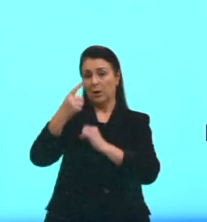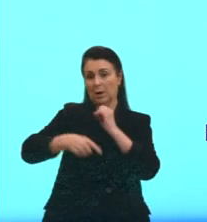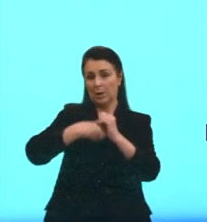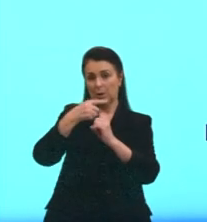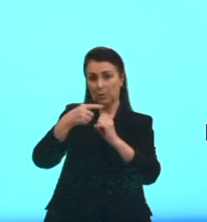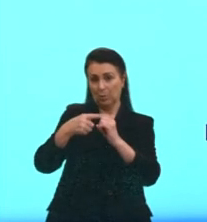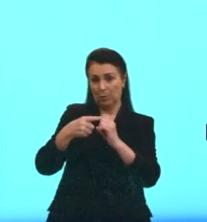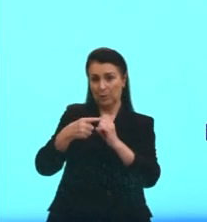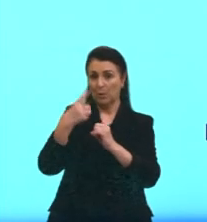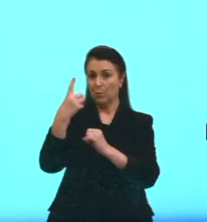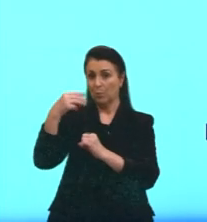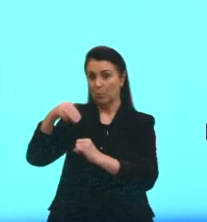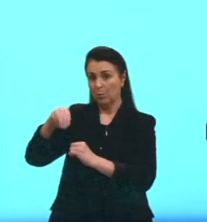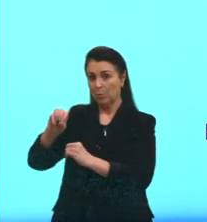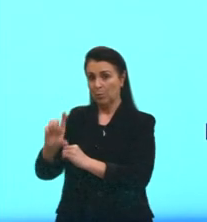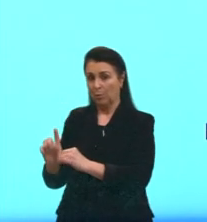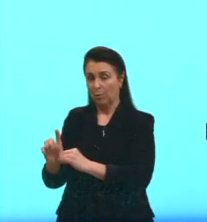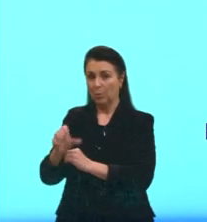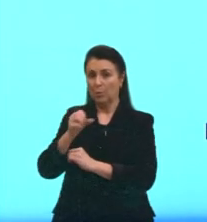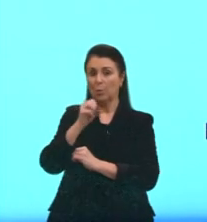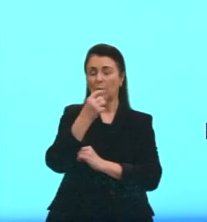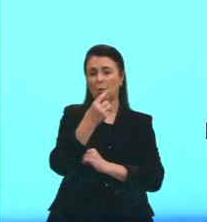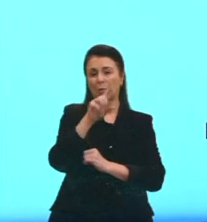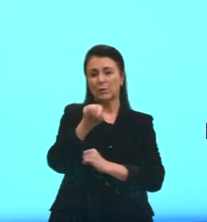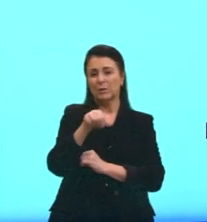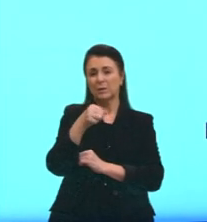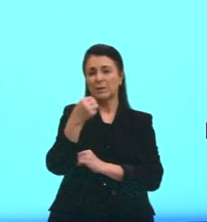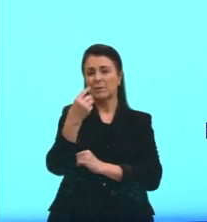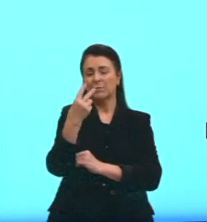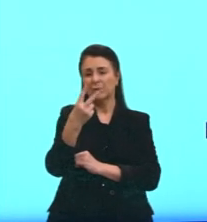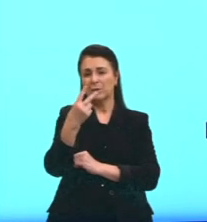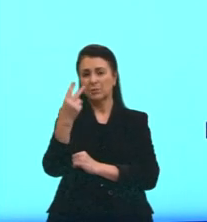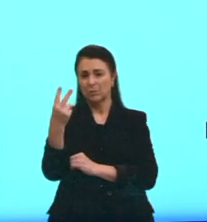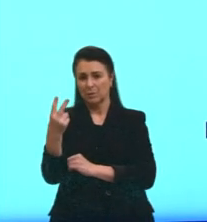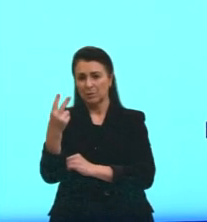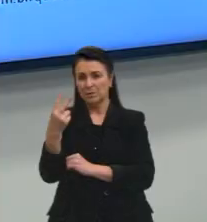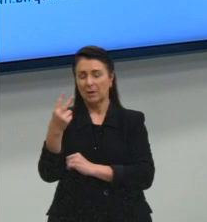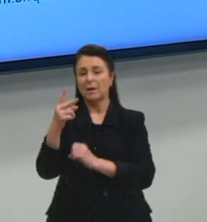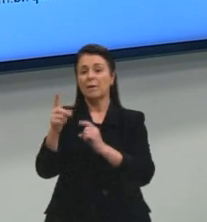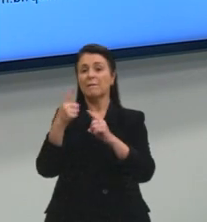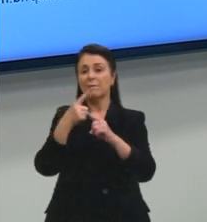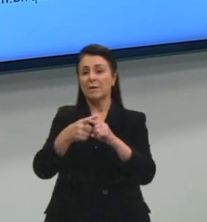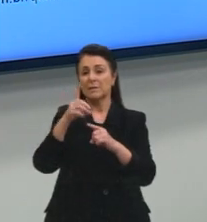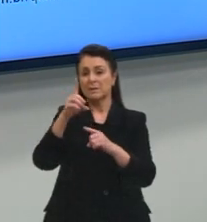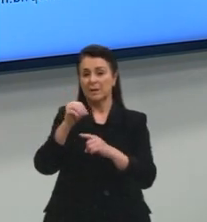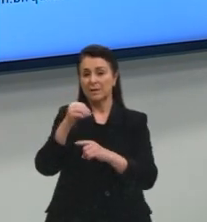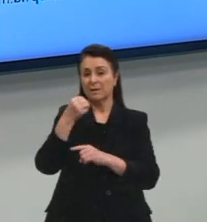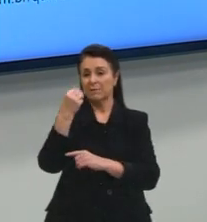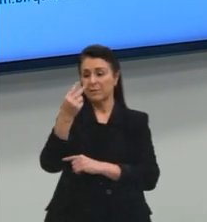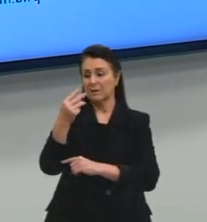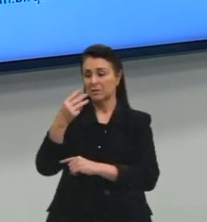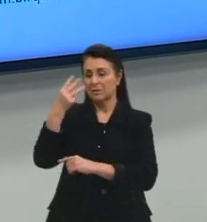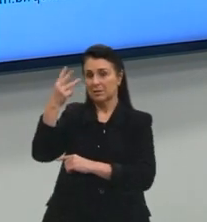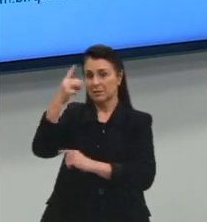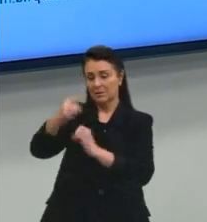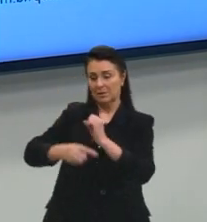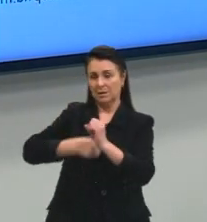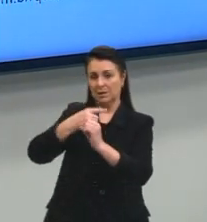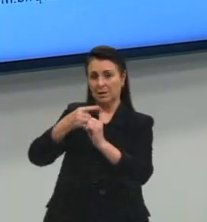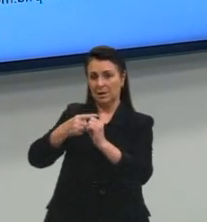átomos em um mol tem 6,22 x 1023 átomos Ok